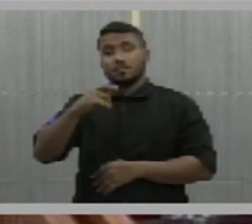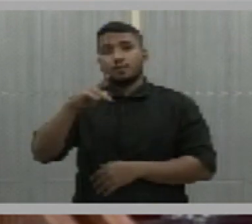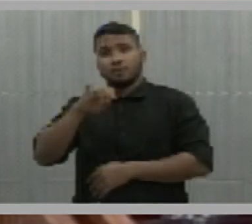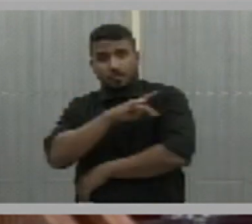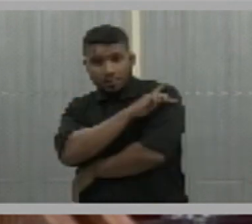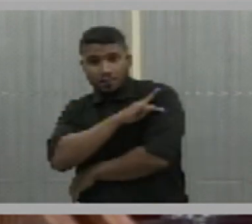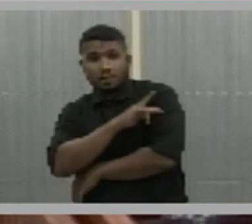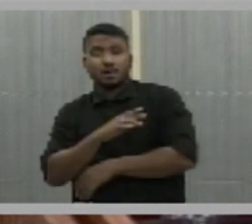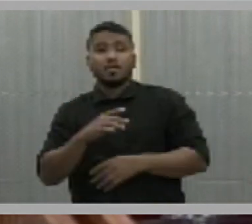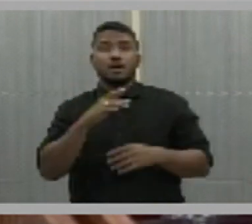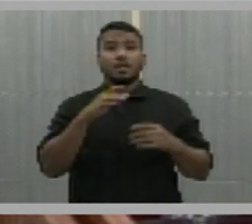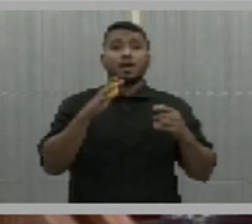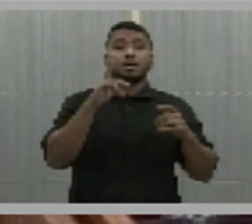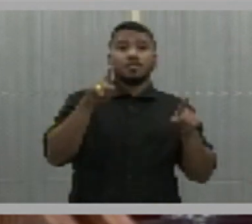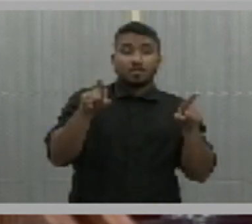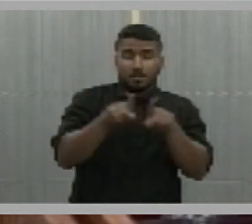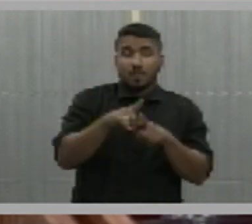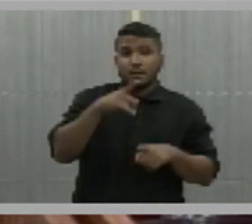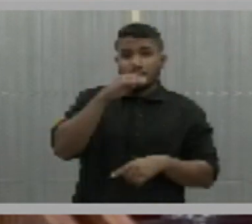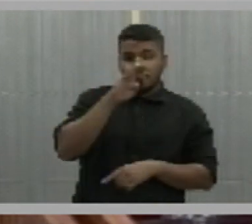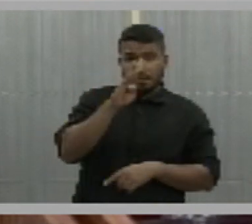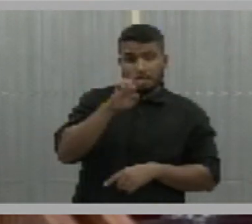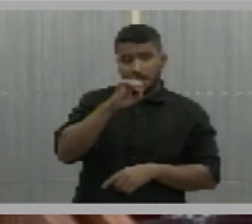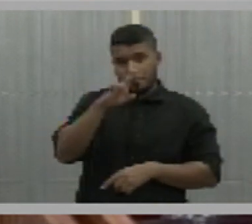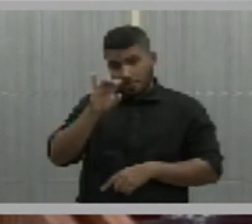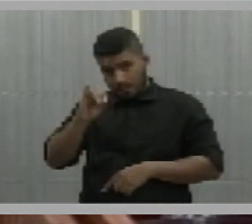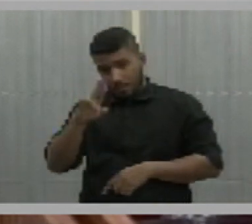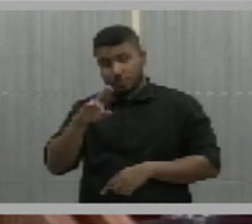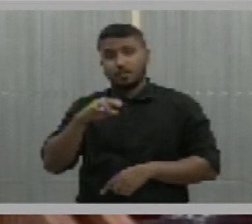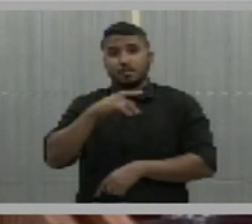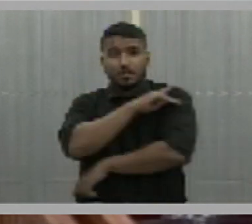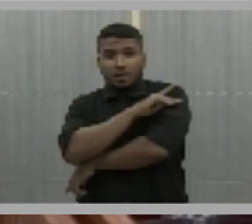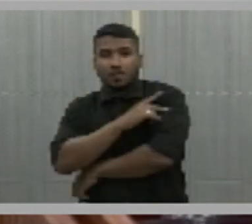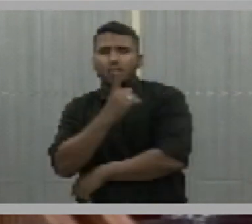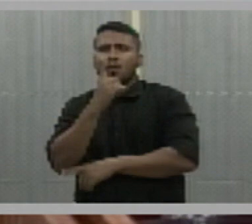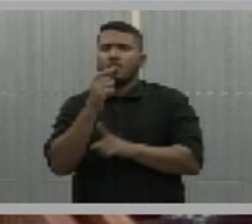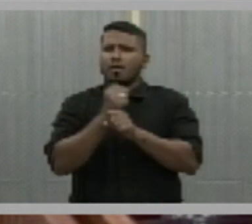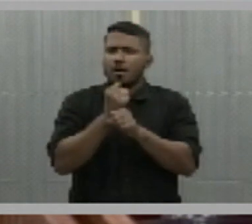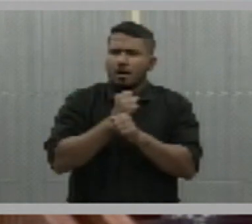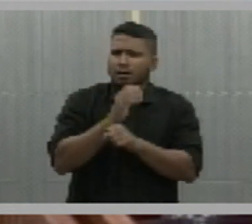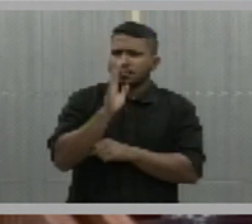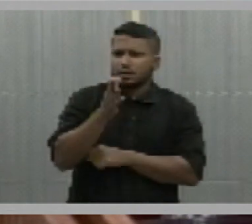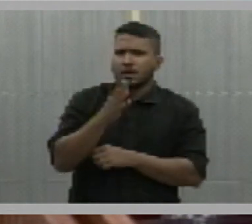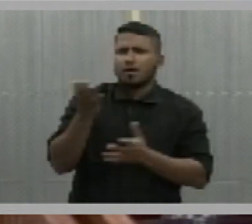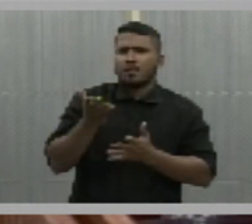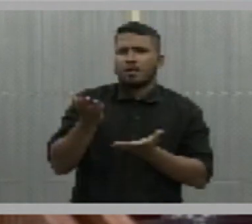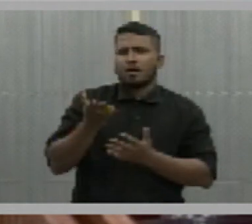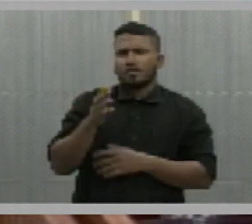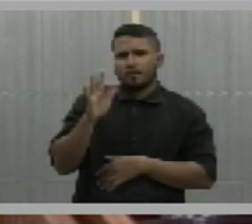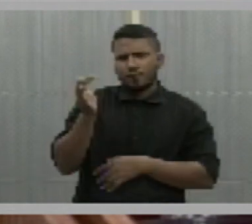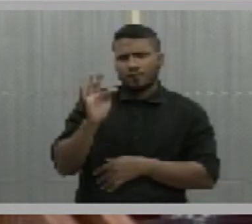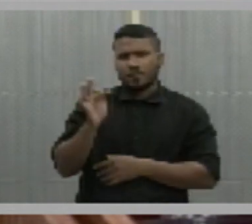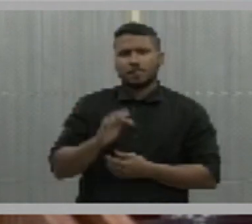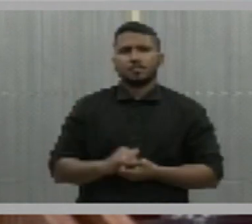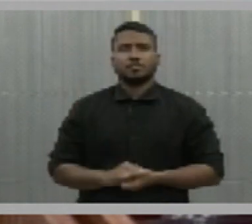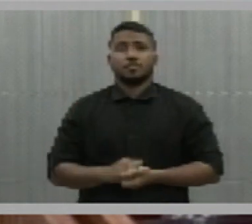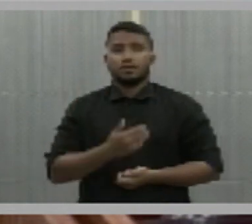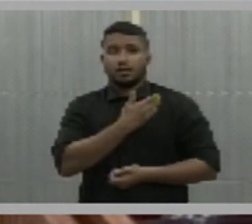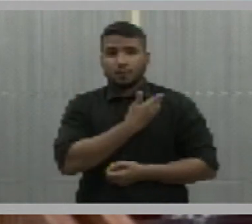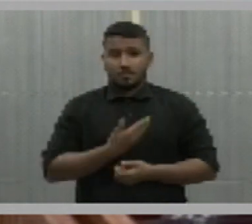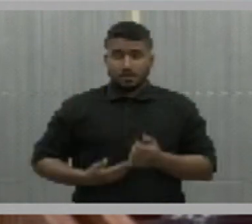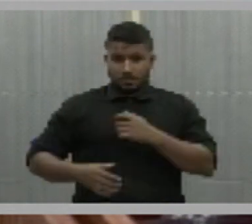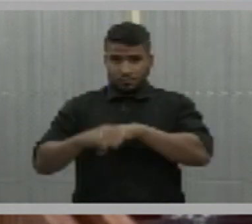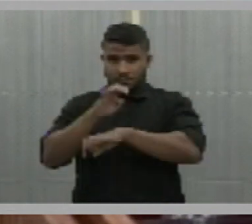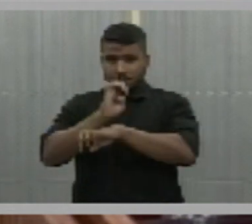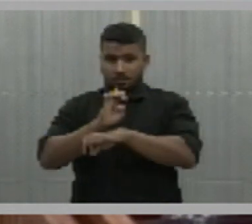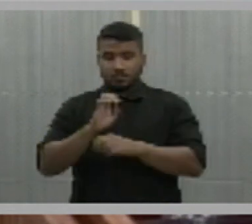passando pelo Brejo do Piauí. É sabido que há mais ou menos um ano, agora em fevereiro, o governo do